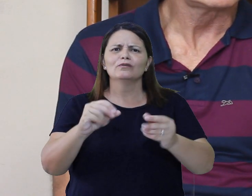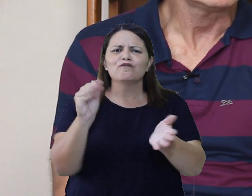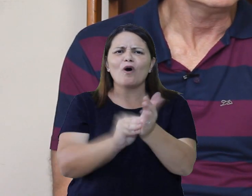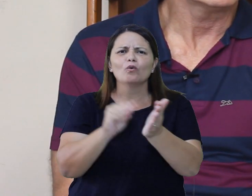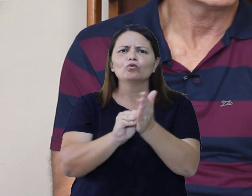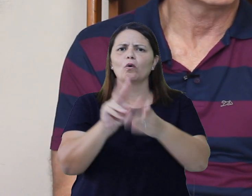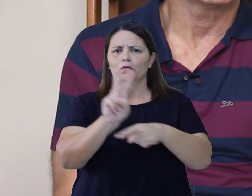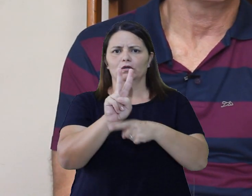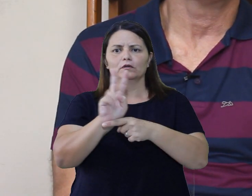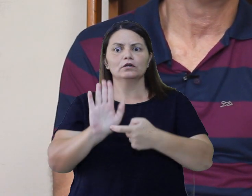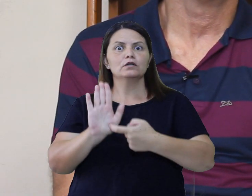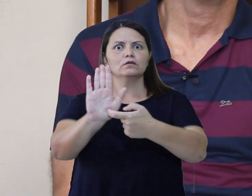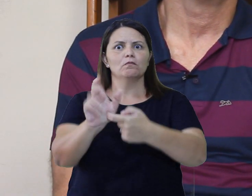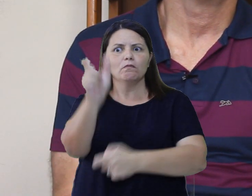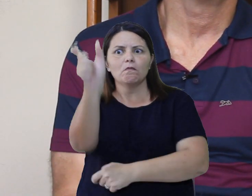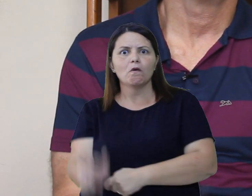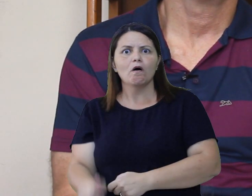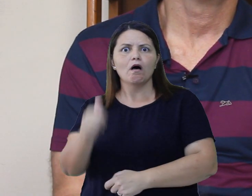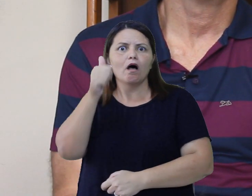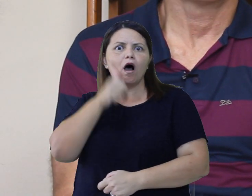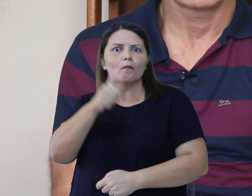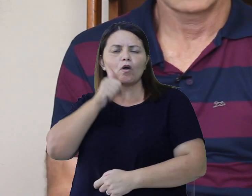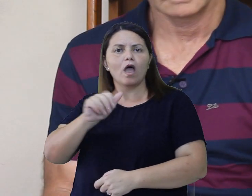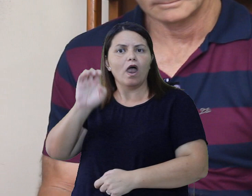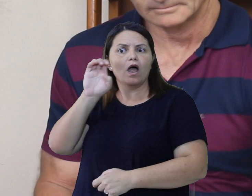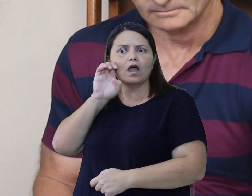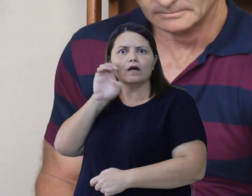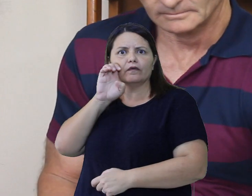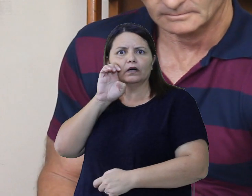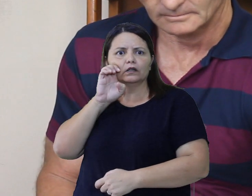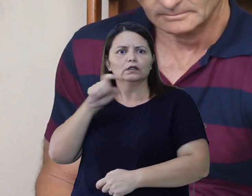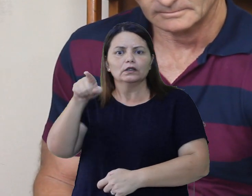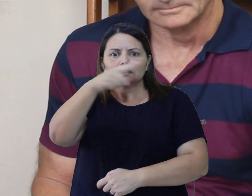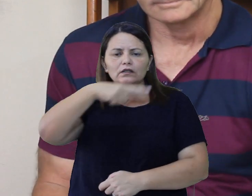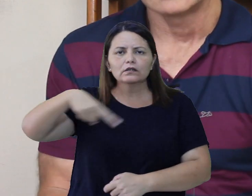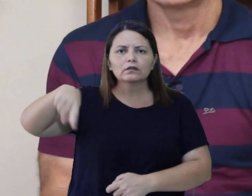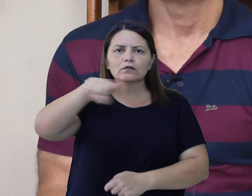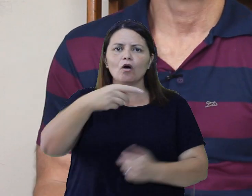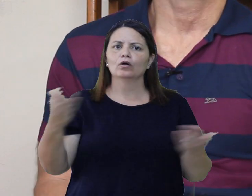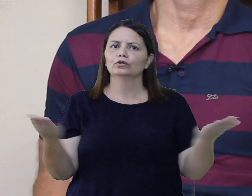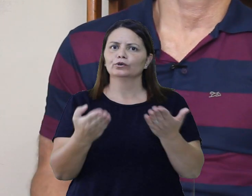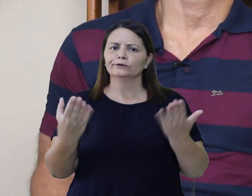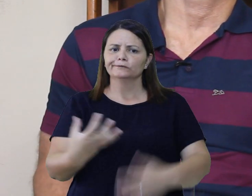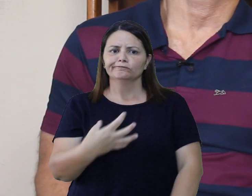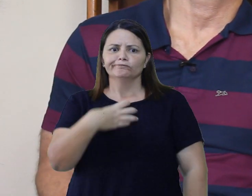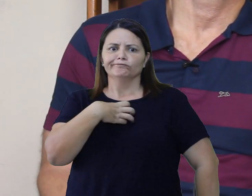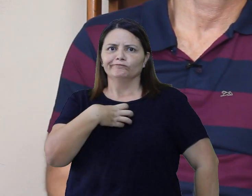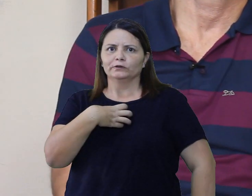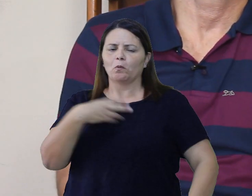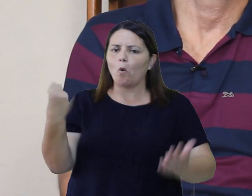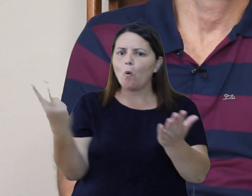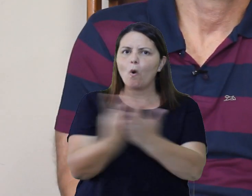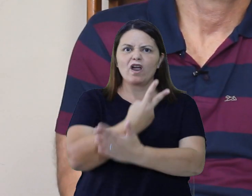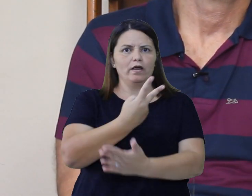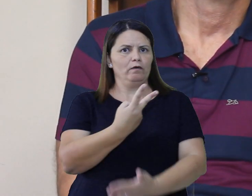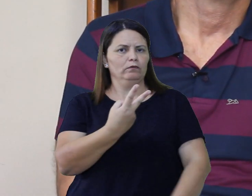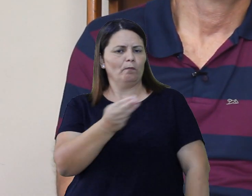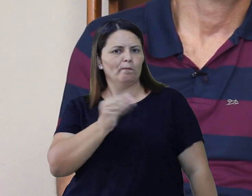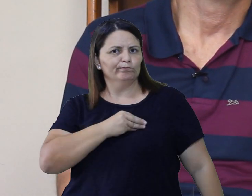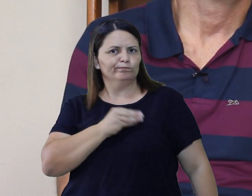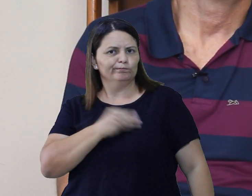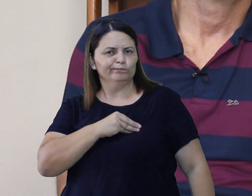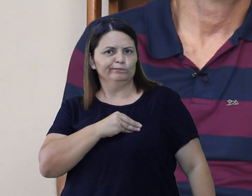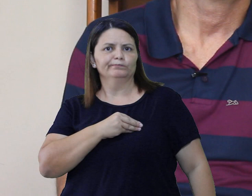jardim, nem os que estavam dentro do jardim, mas expôs a sua esposa. E todos nós vivemos